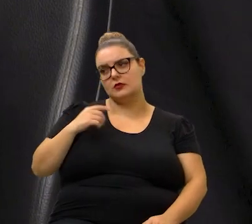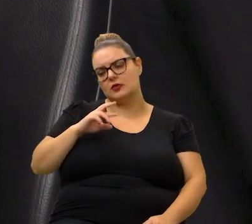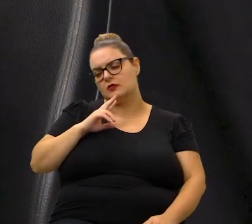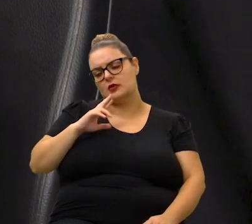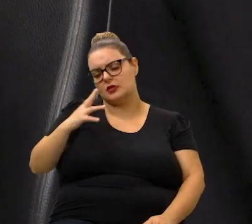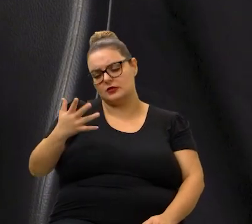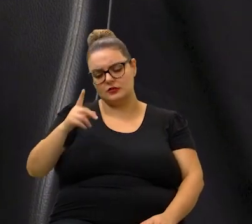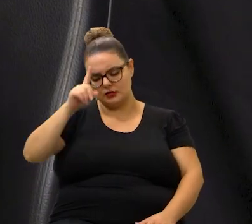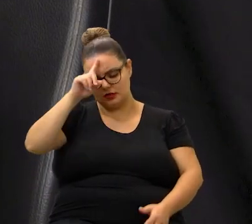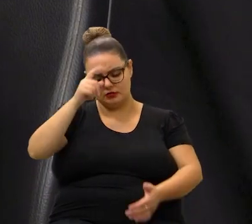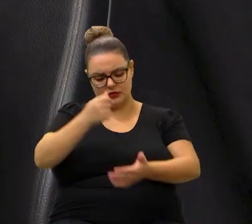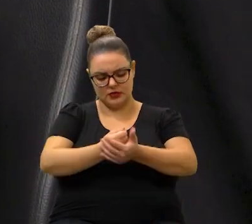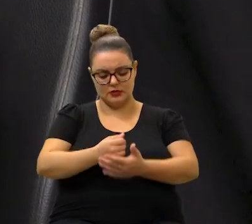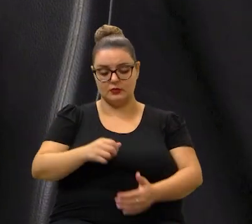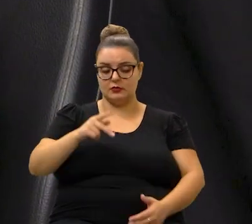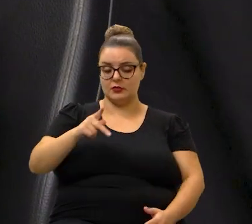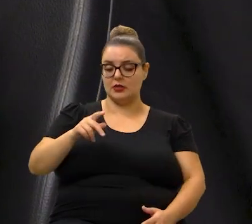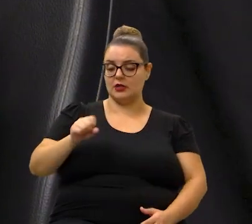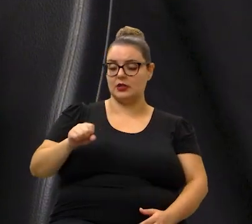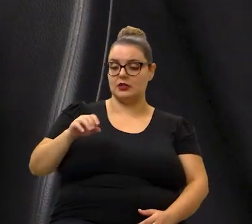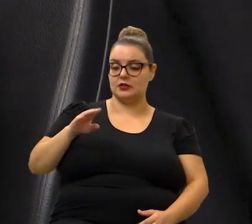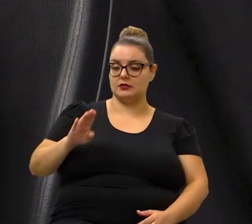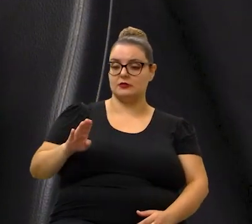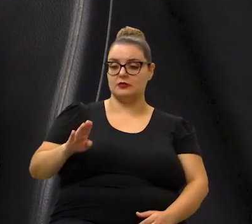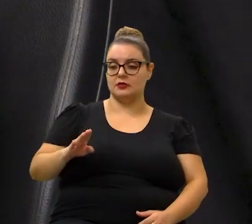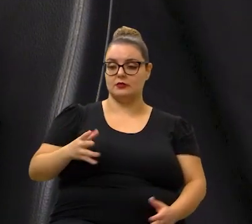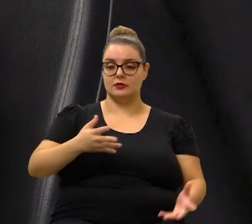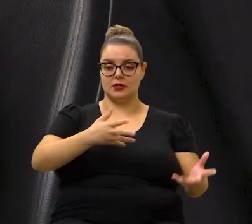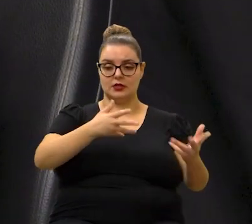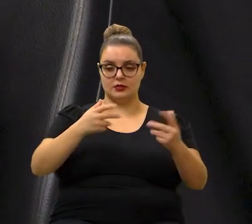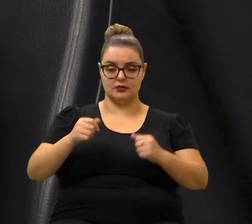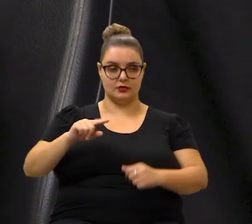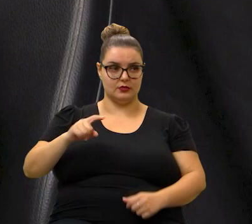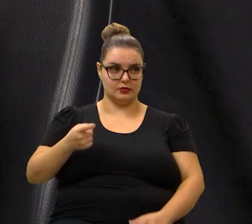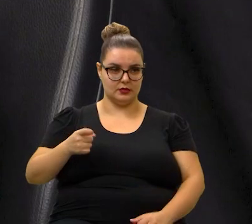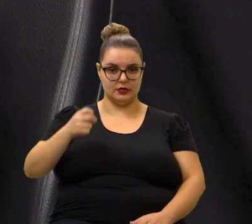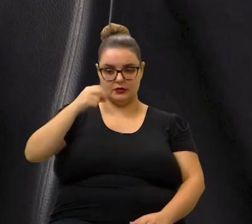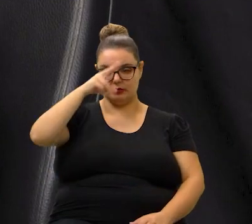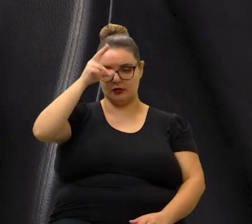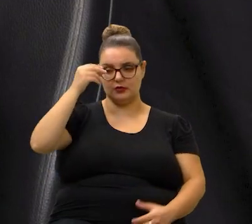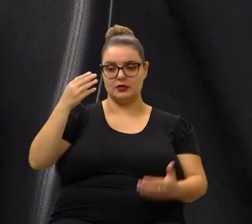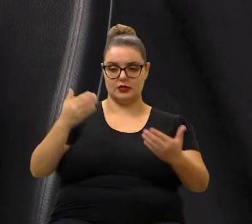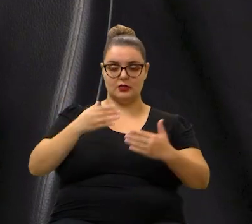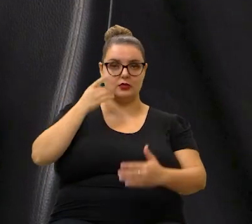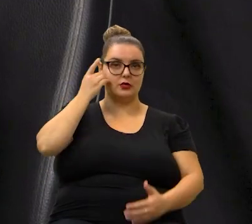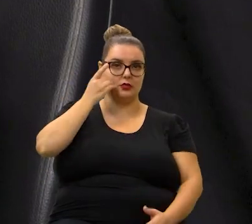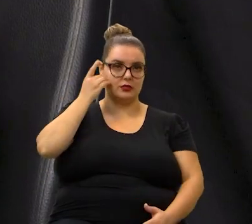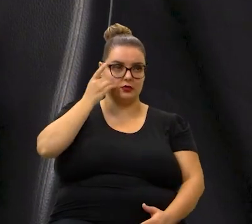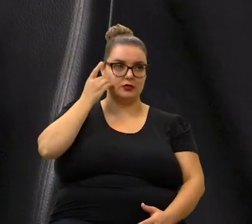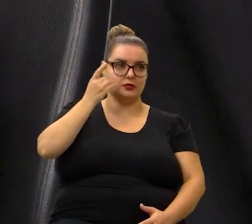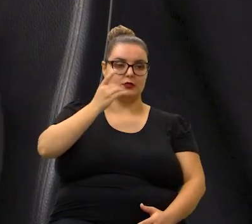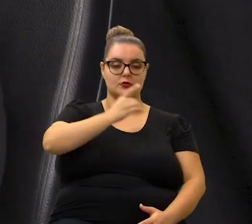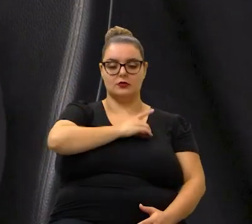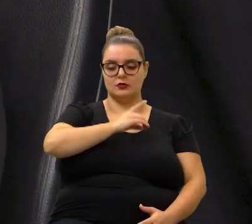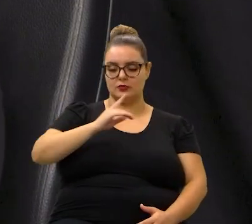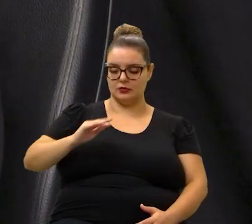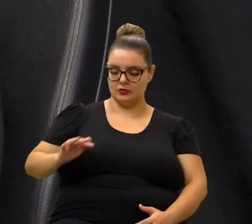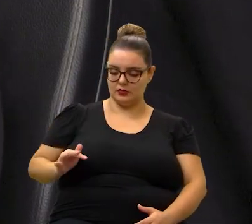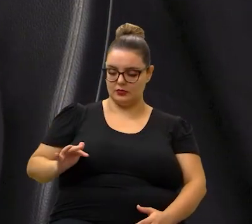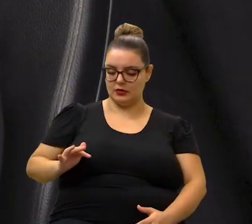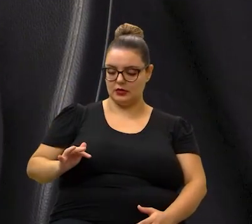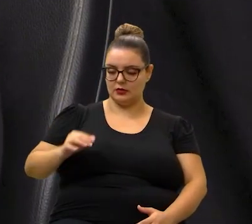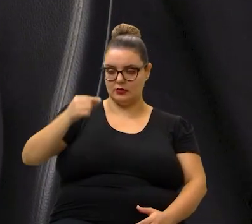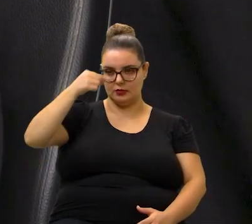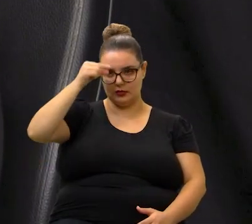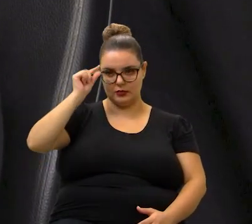local ir para o PSB a convite do do ex-prefeito que agora deputado federal Jonas Donizete do Vandão que